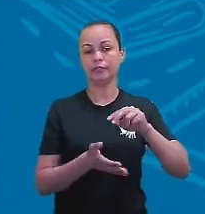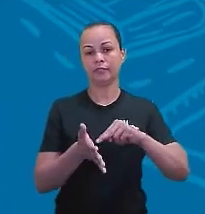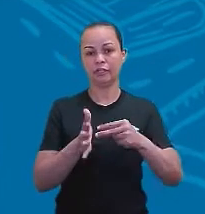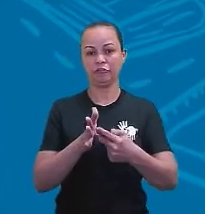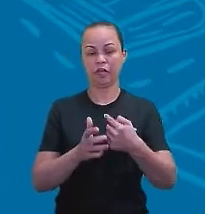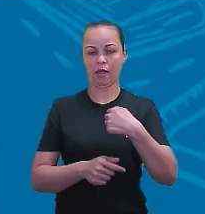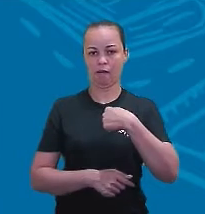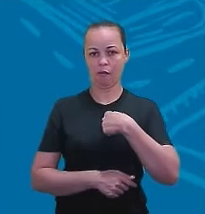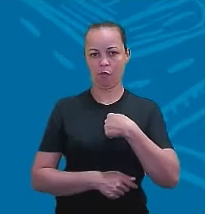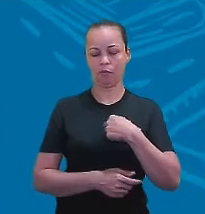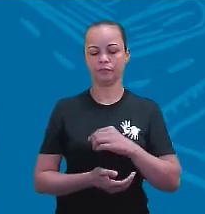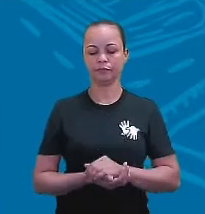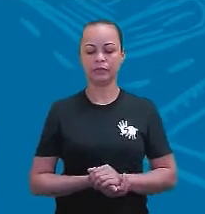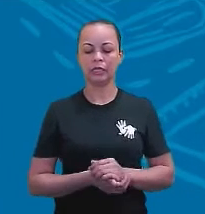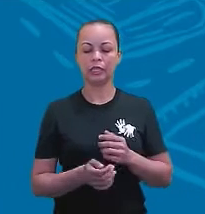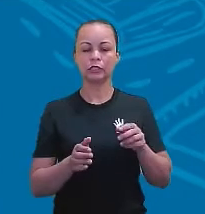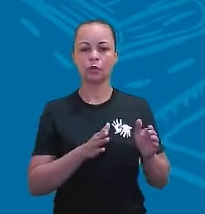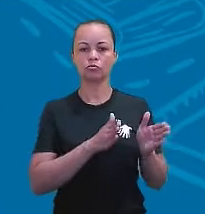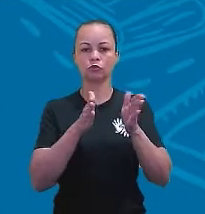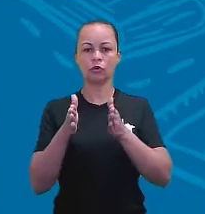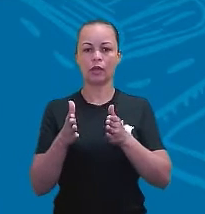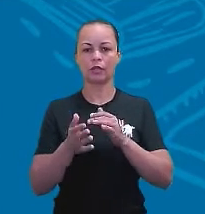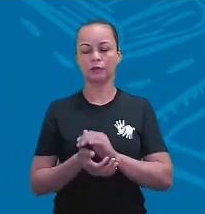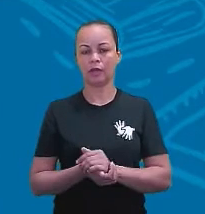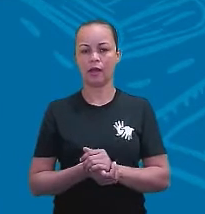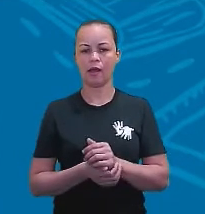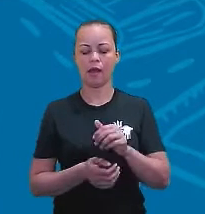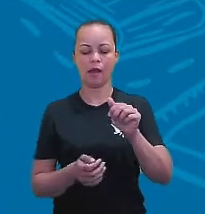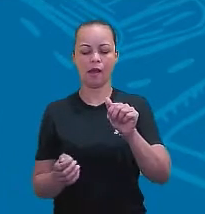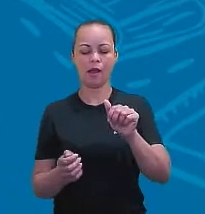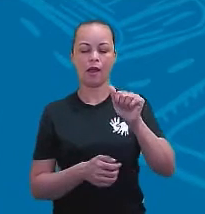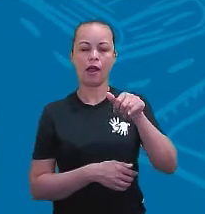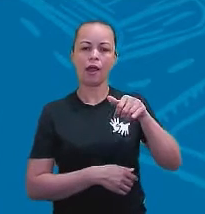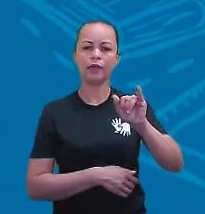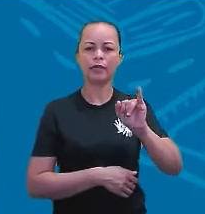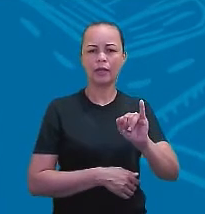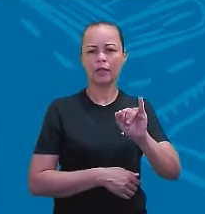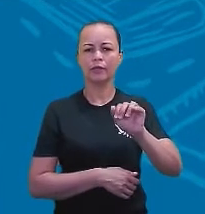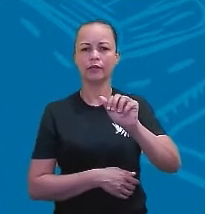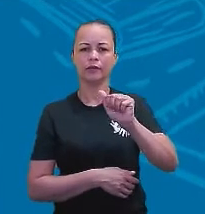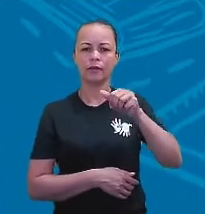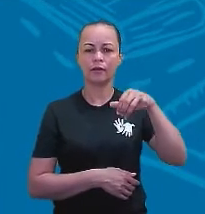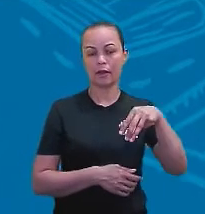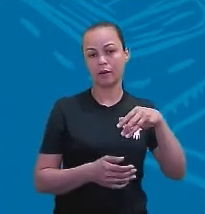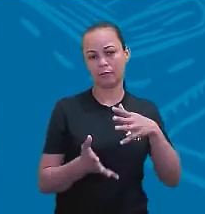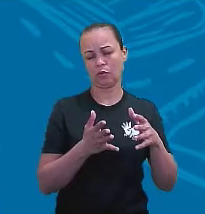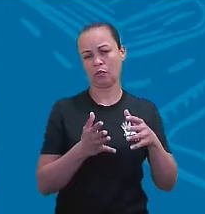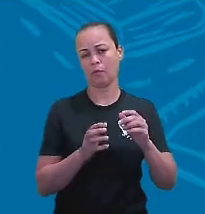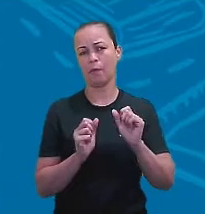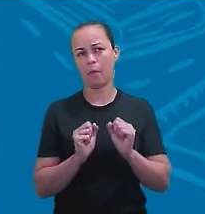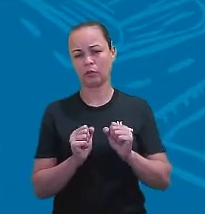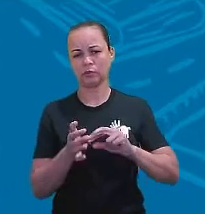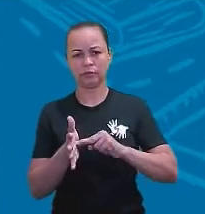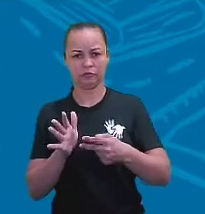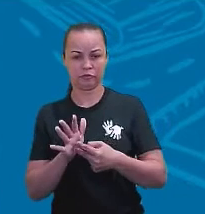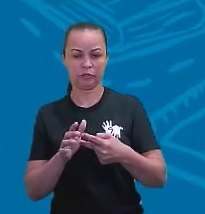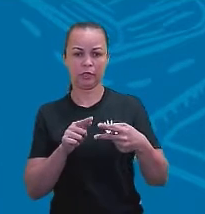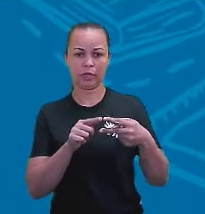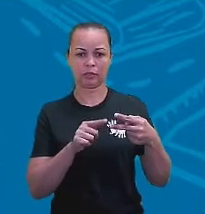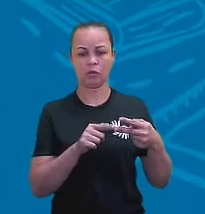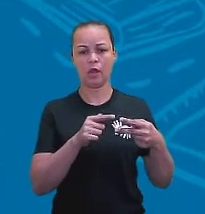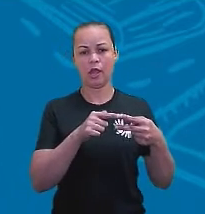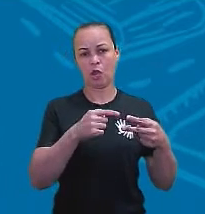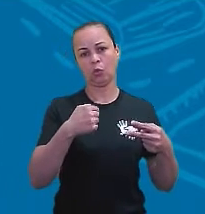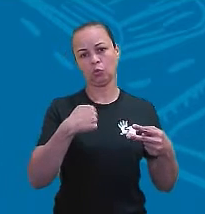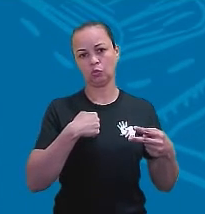do lado eu tenho am. Então, I am, eu tenho dois significados. Pode ser eu sou ou eu estou.